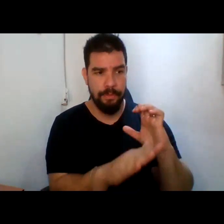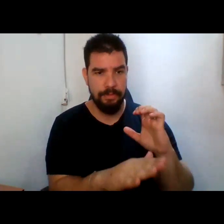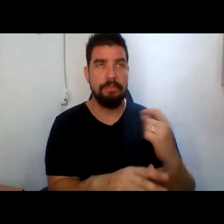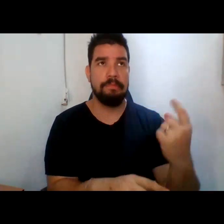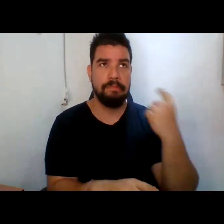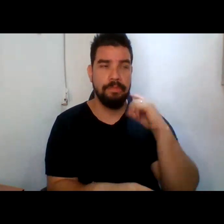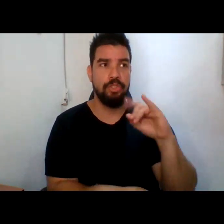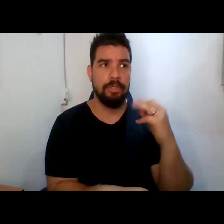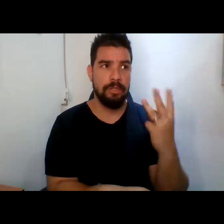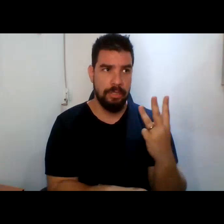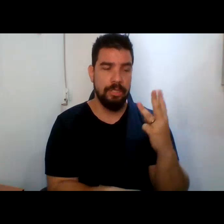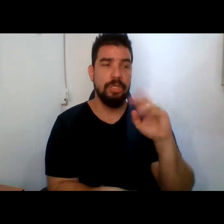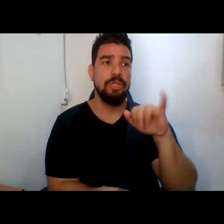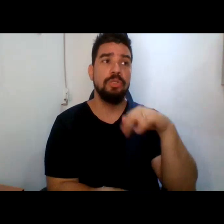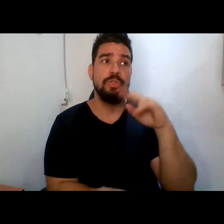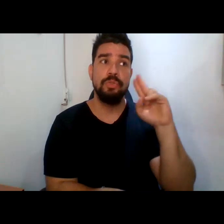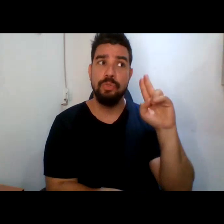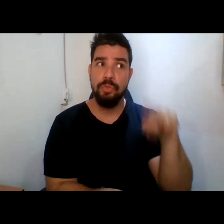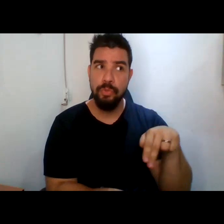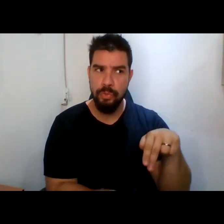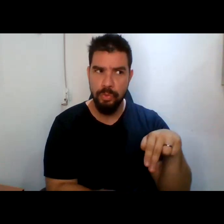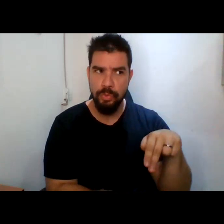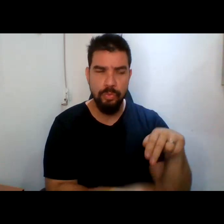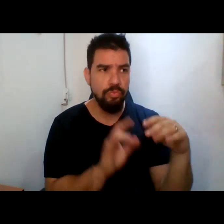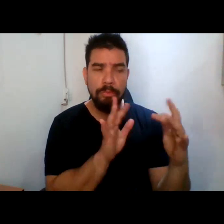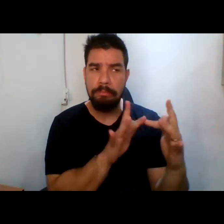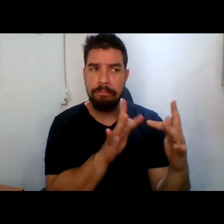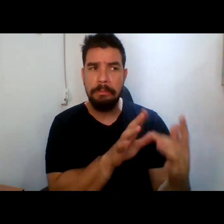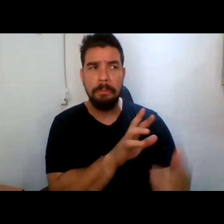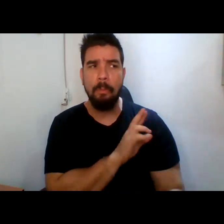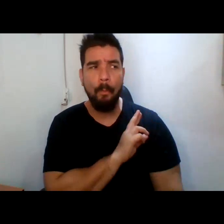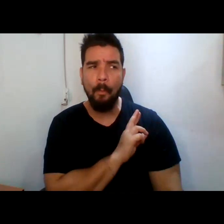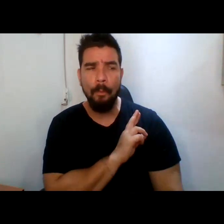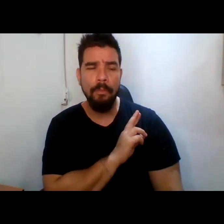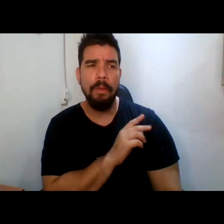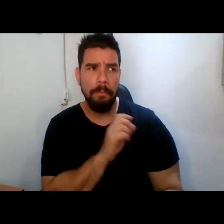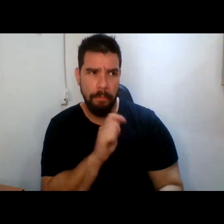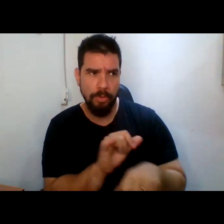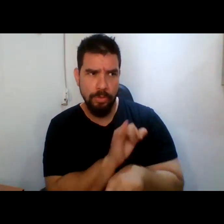vou tentar novamente, mas existe outra forma onde a gente consegue contato com ela?